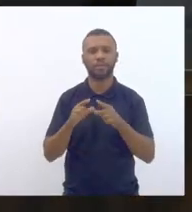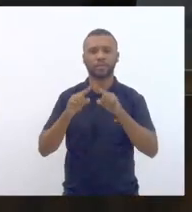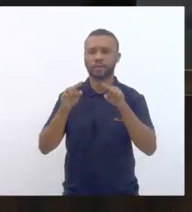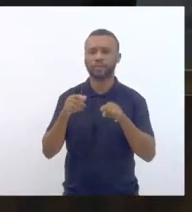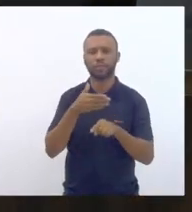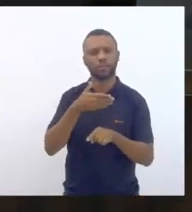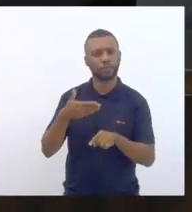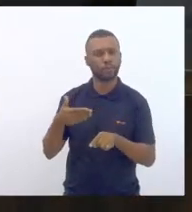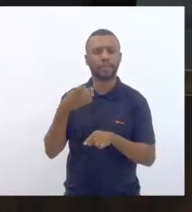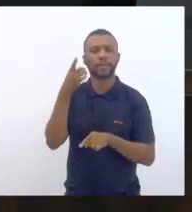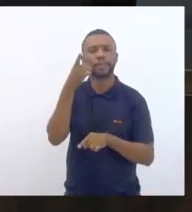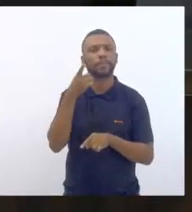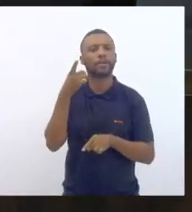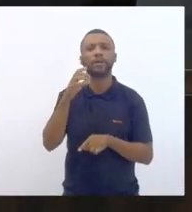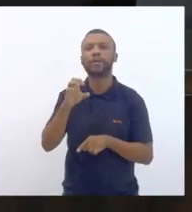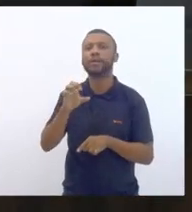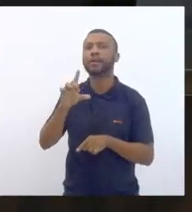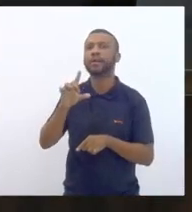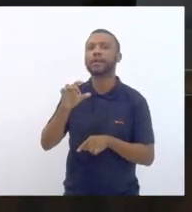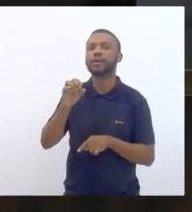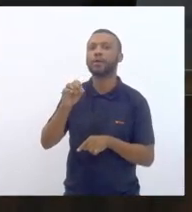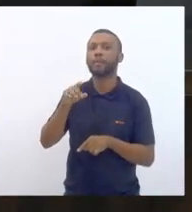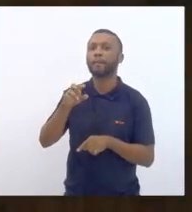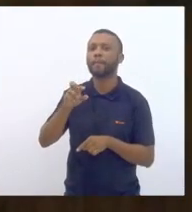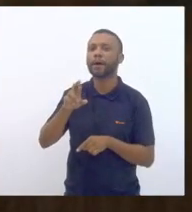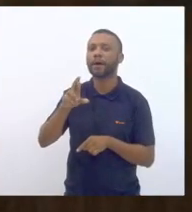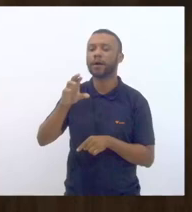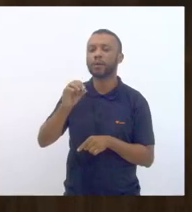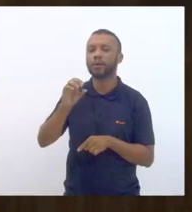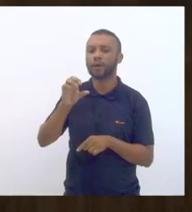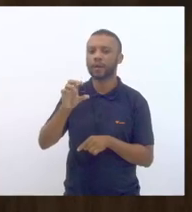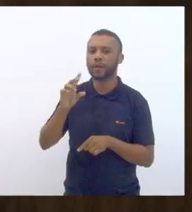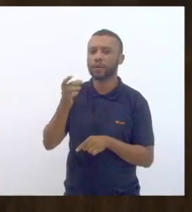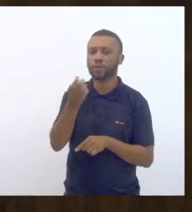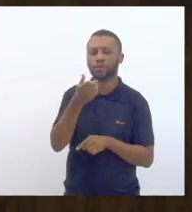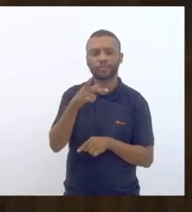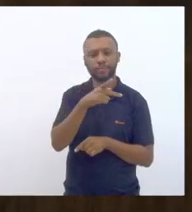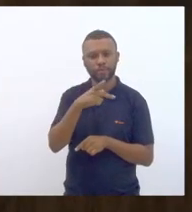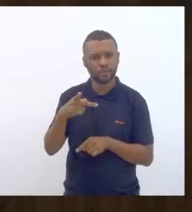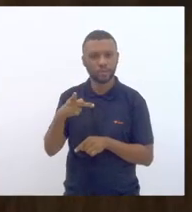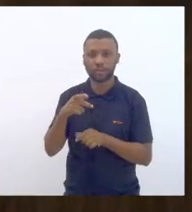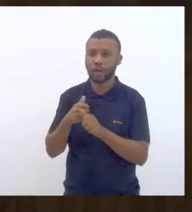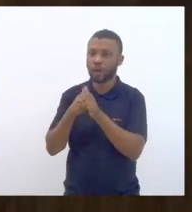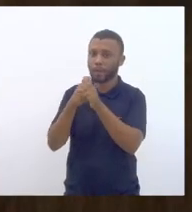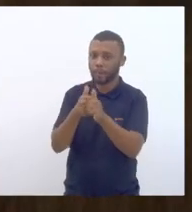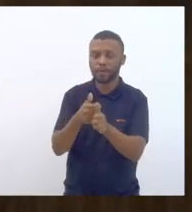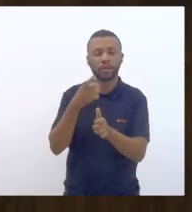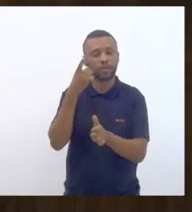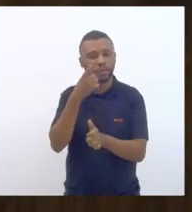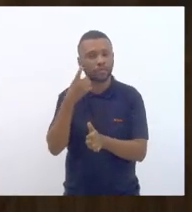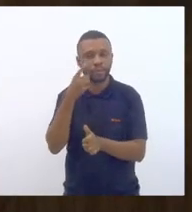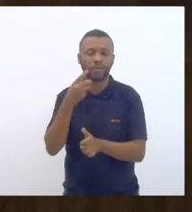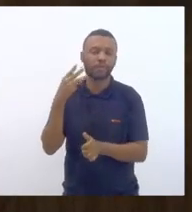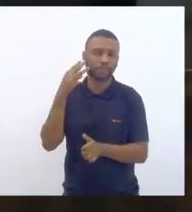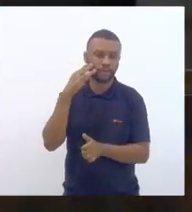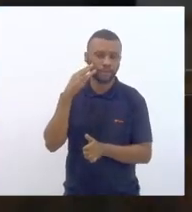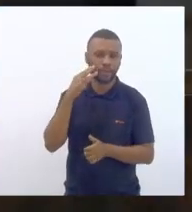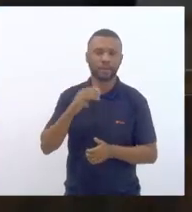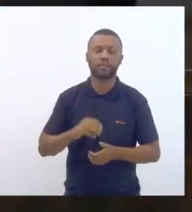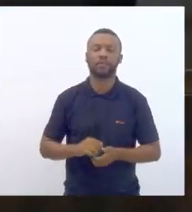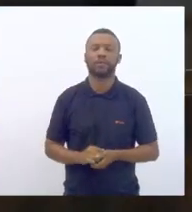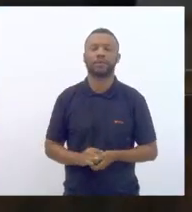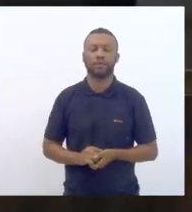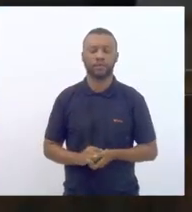deputado Eliomar Coelho. Presidente, eu acompanho o parecer do deputado Valdeir Carneiro. Pelo